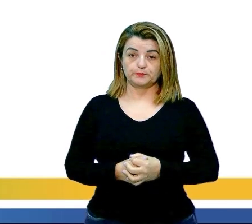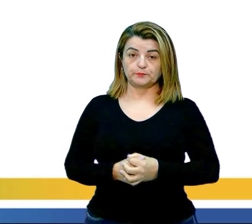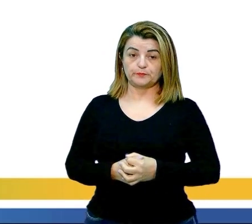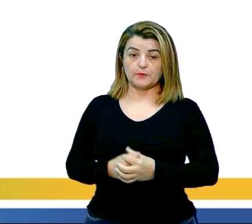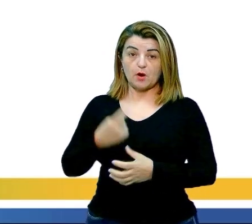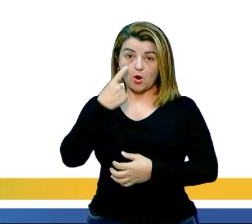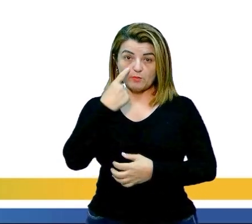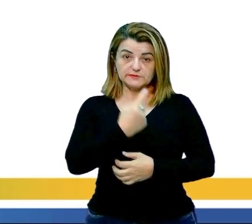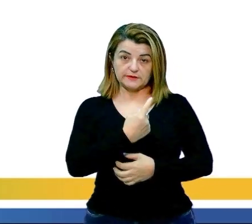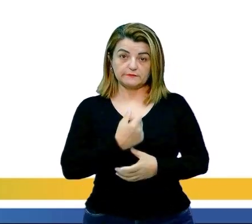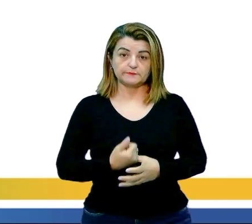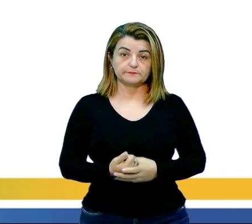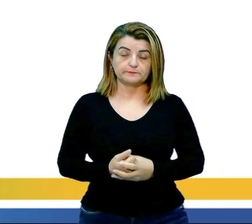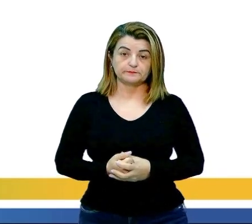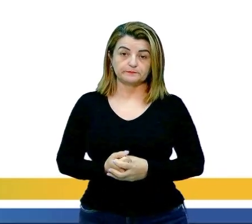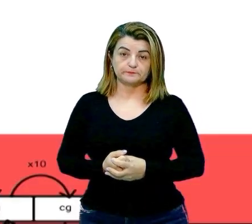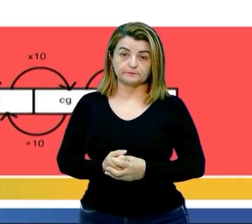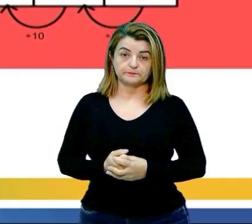Então, olha aí.